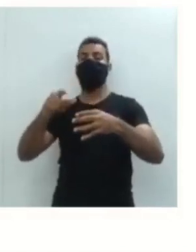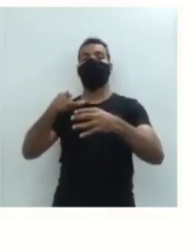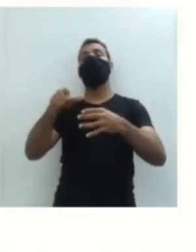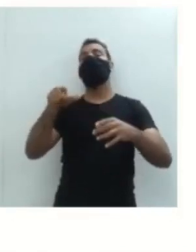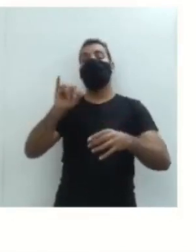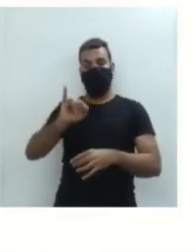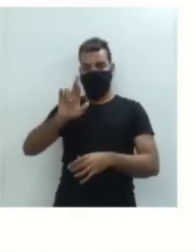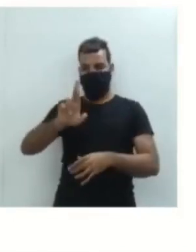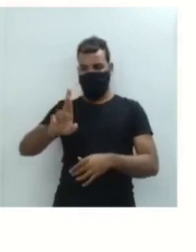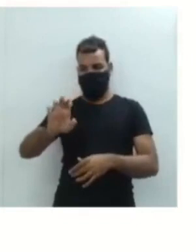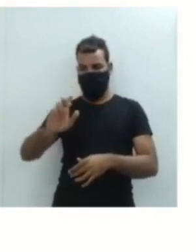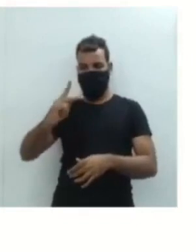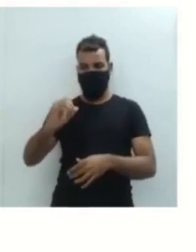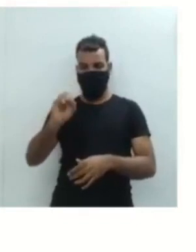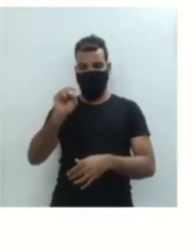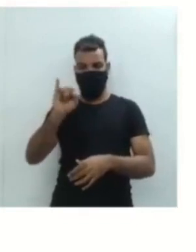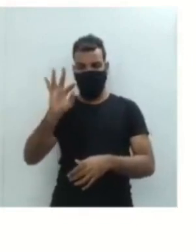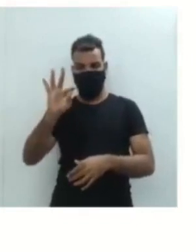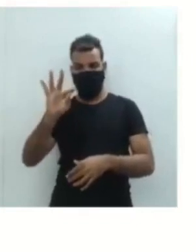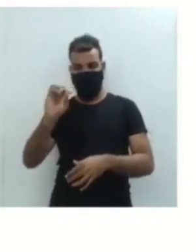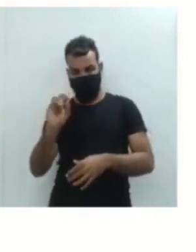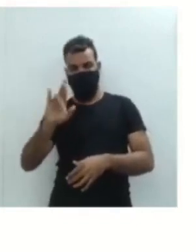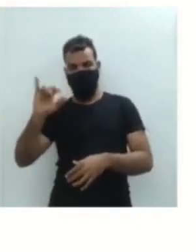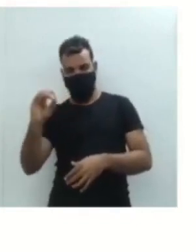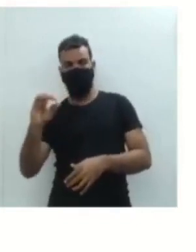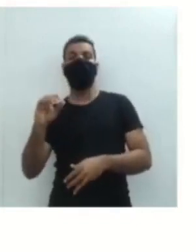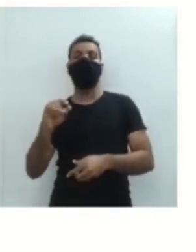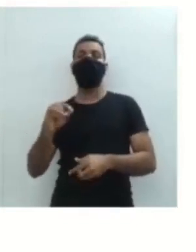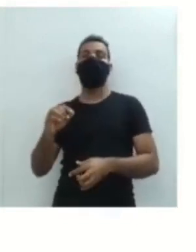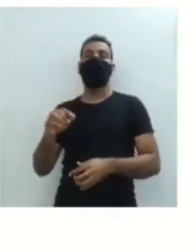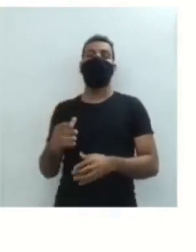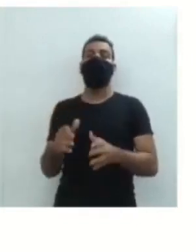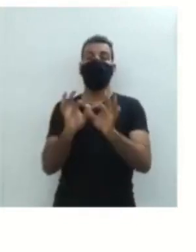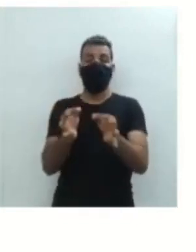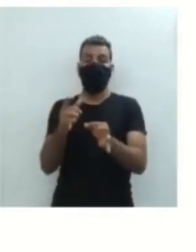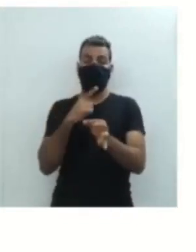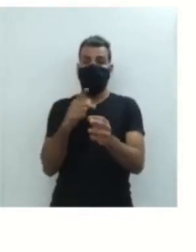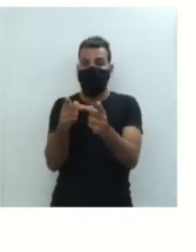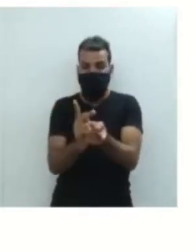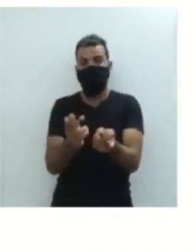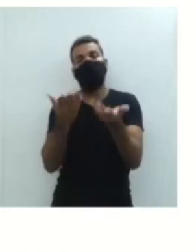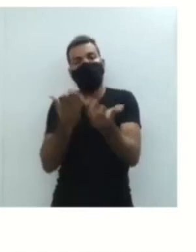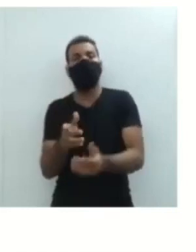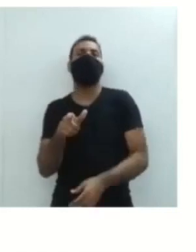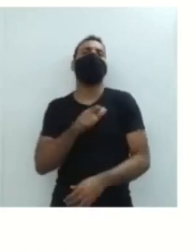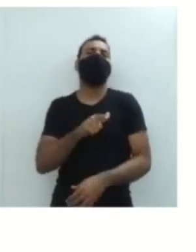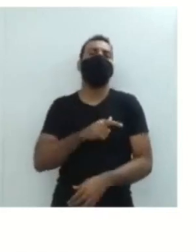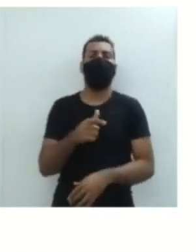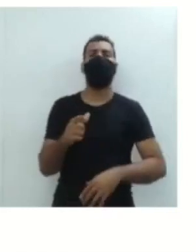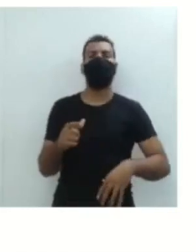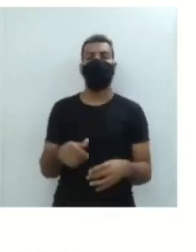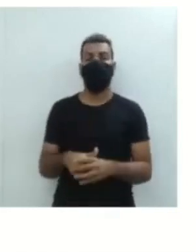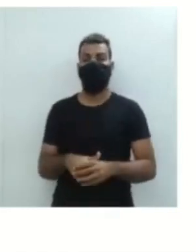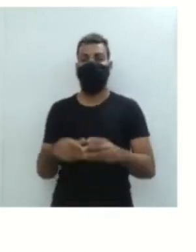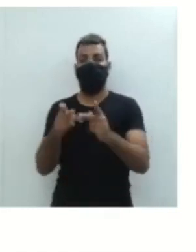ter que essa na verdade a nossa interface e repositório prático a prato aonde nós vamos ter o nosso método